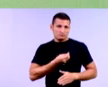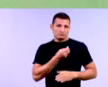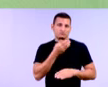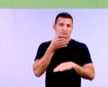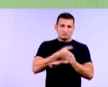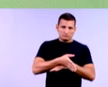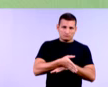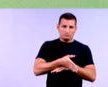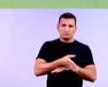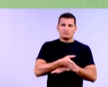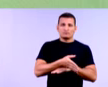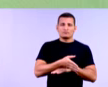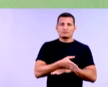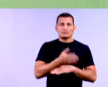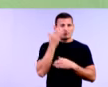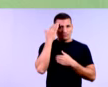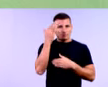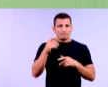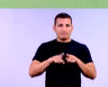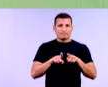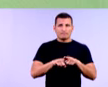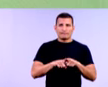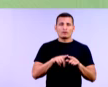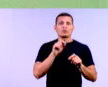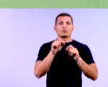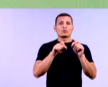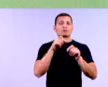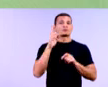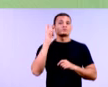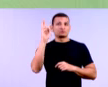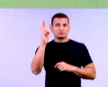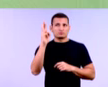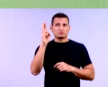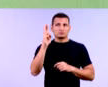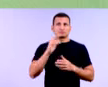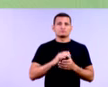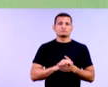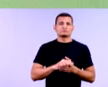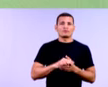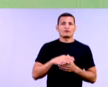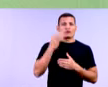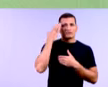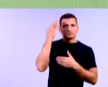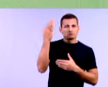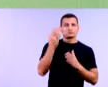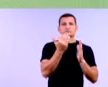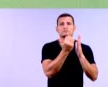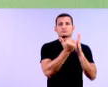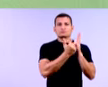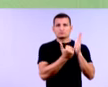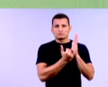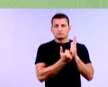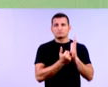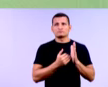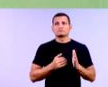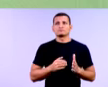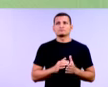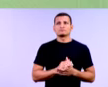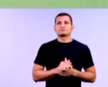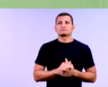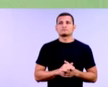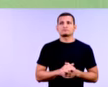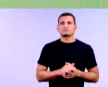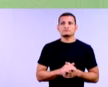E o que foi decidido, as deliberações, as considerações sobre a pauta e as deliberações. E,